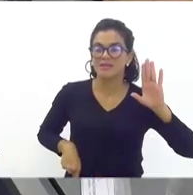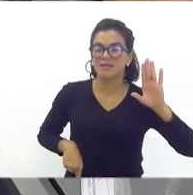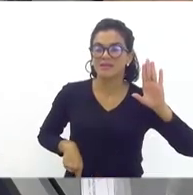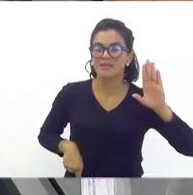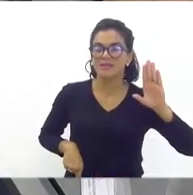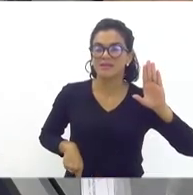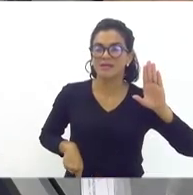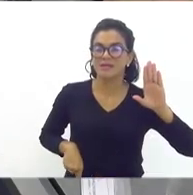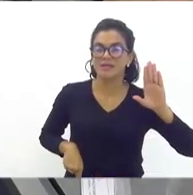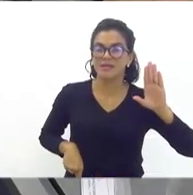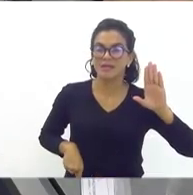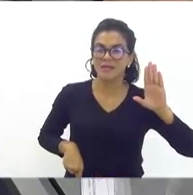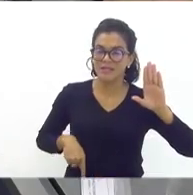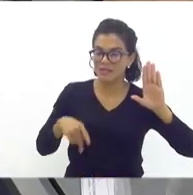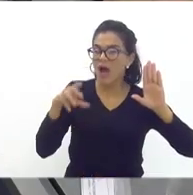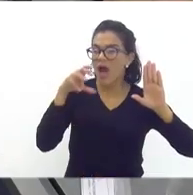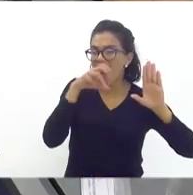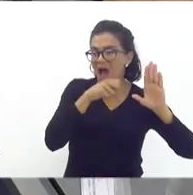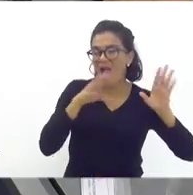Presidente